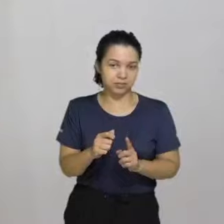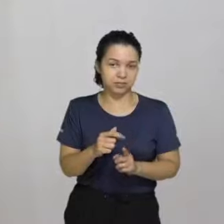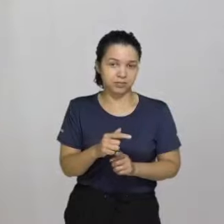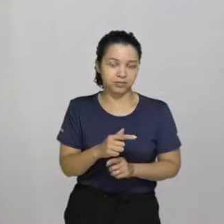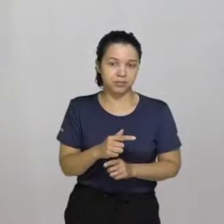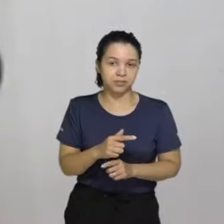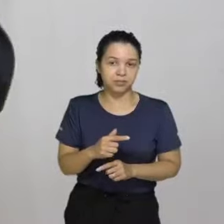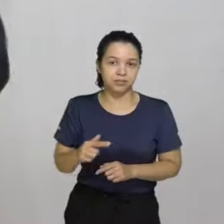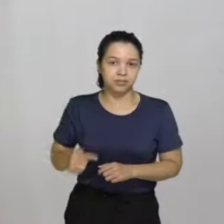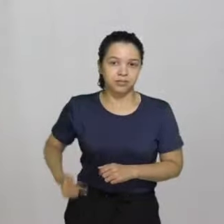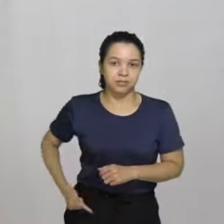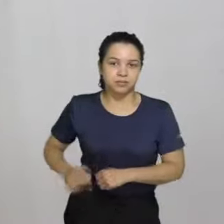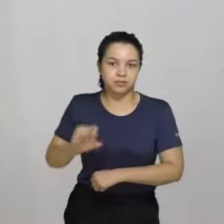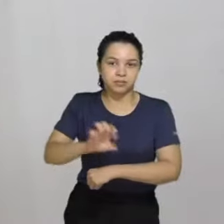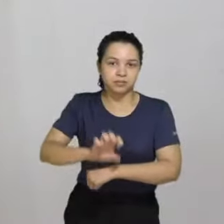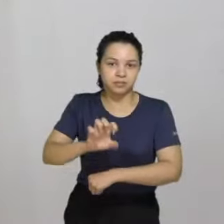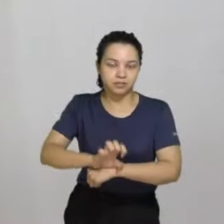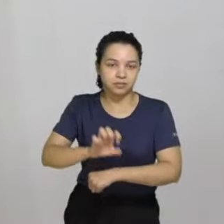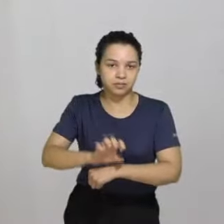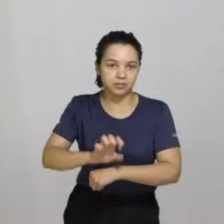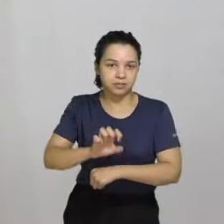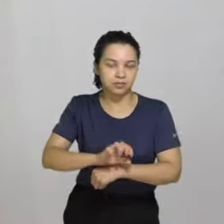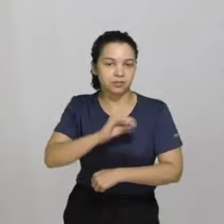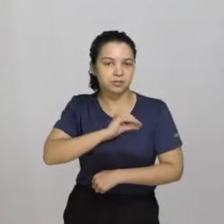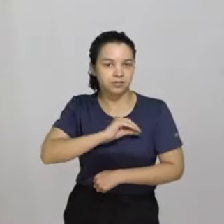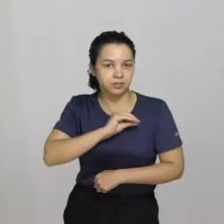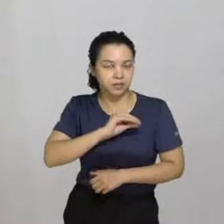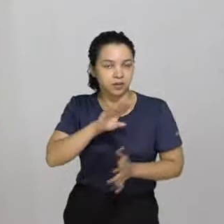alternativa de buscar a revogação dos 14%.